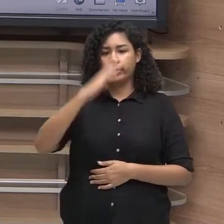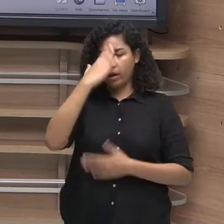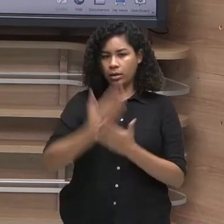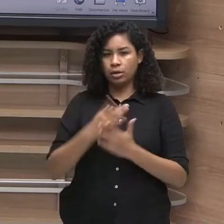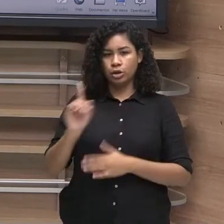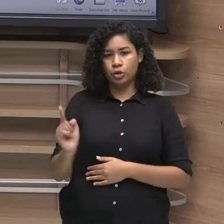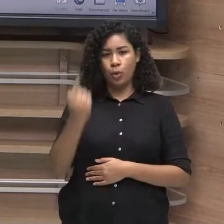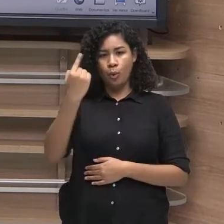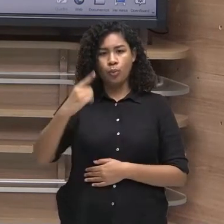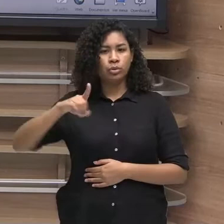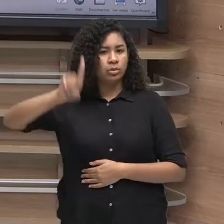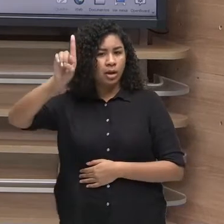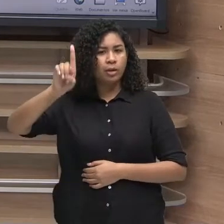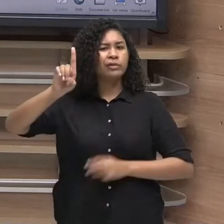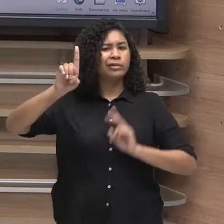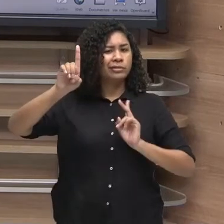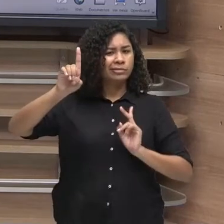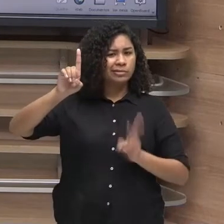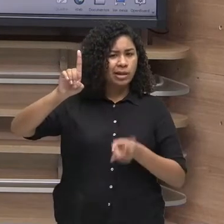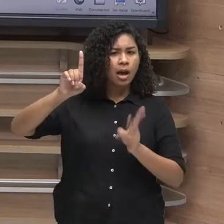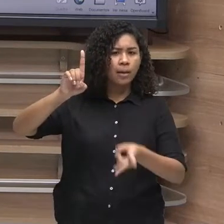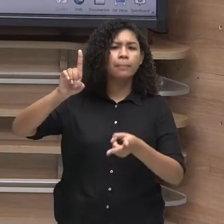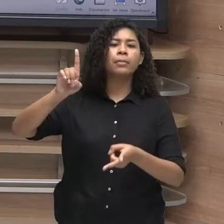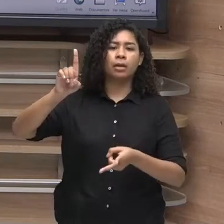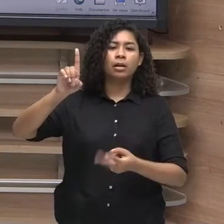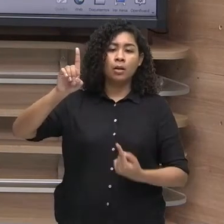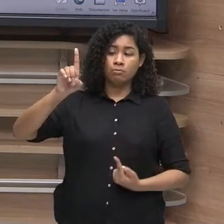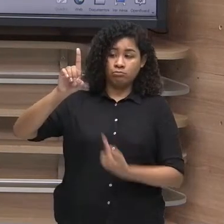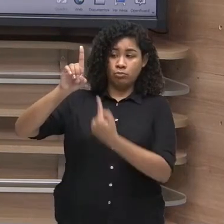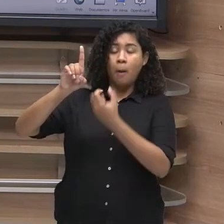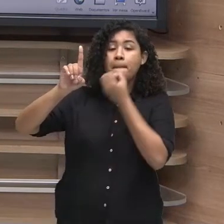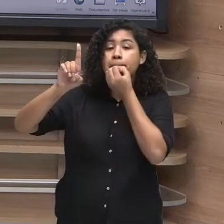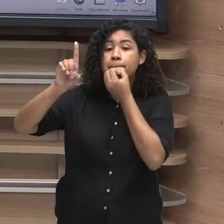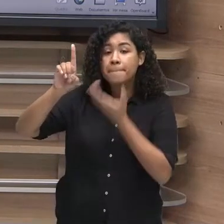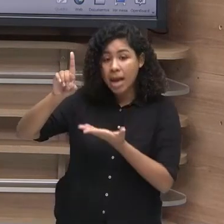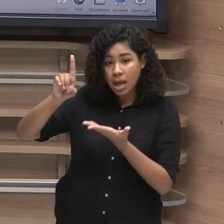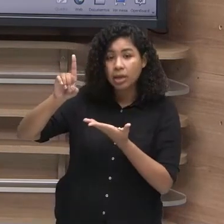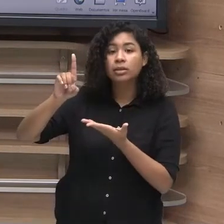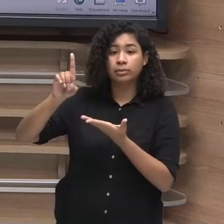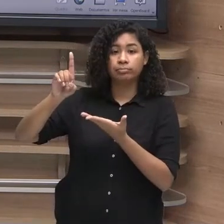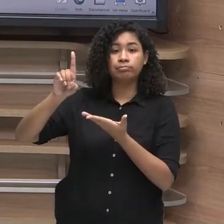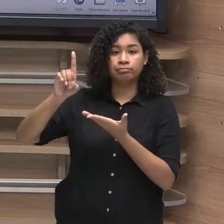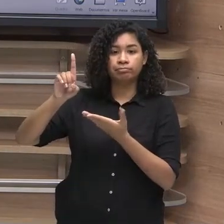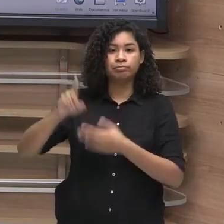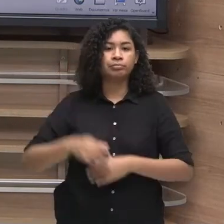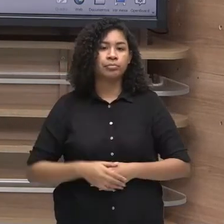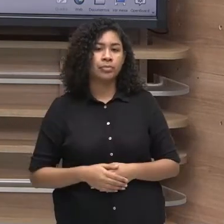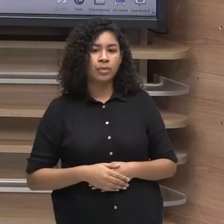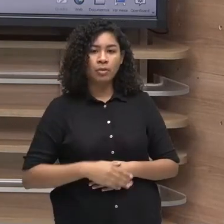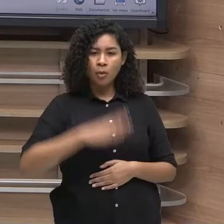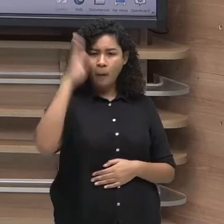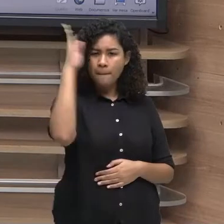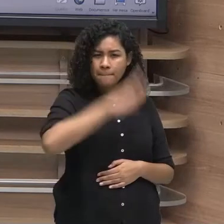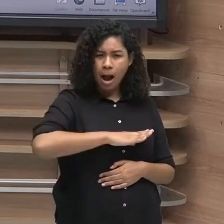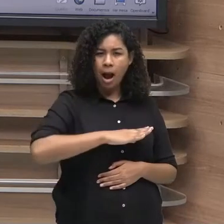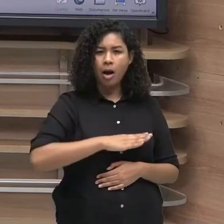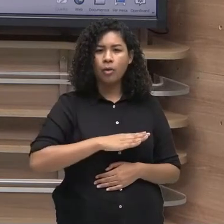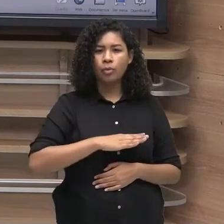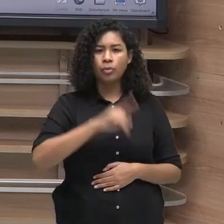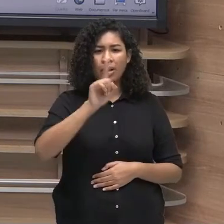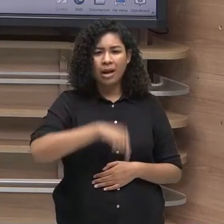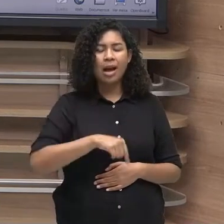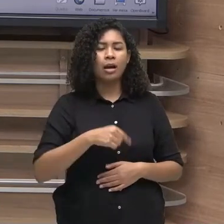bem, sempre colocando o bem correlacionando com a divindade e o mal correlacionando com as